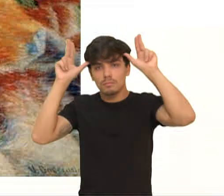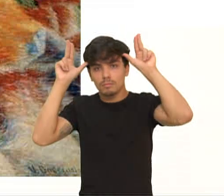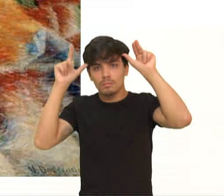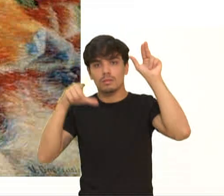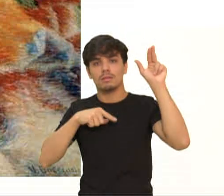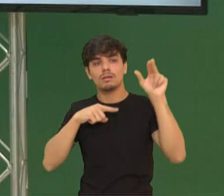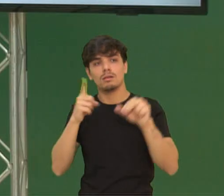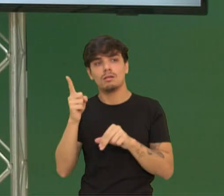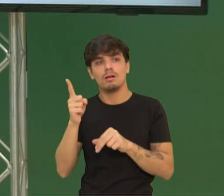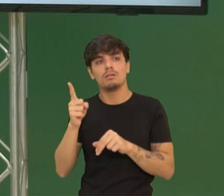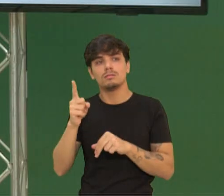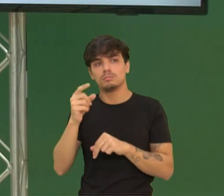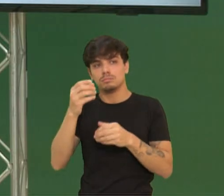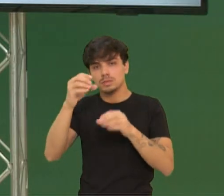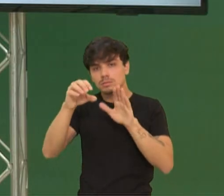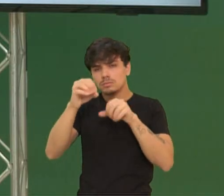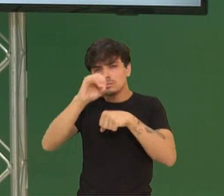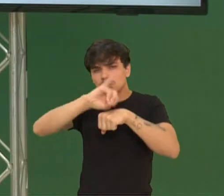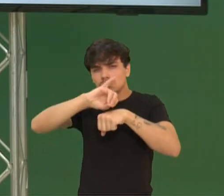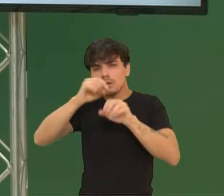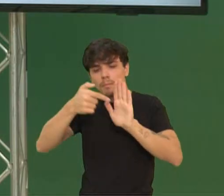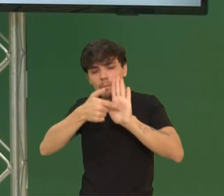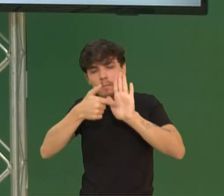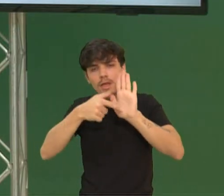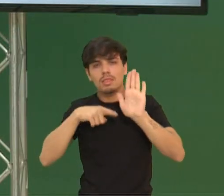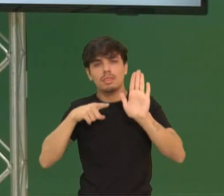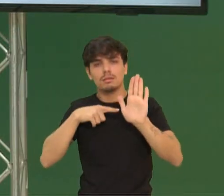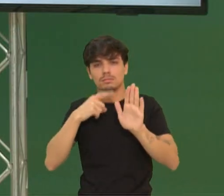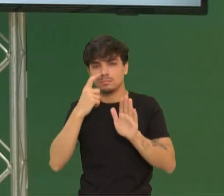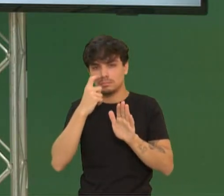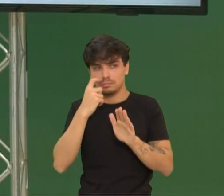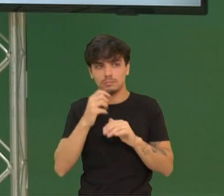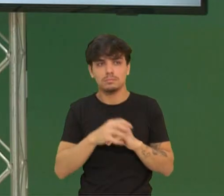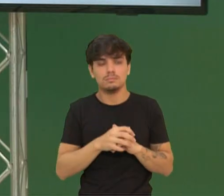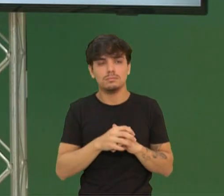vezes em desenvolvimento. Aqui a cidade nasce de 1910,